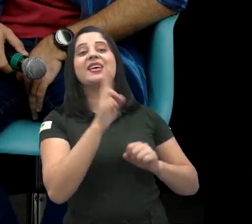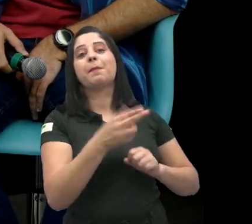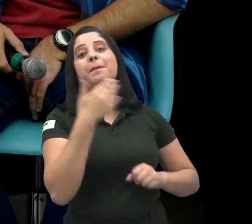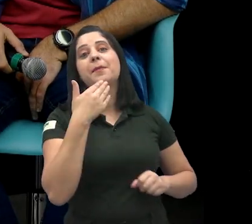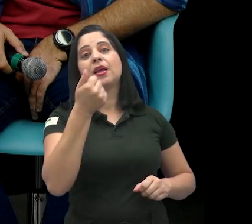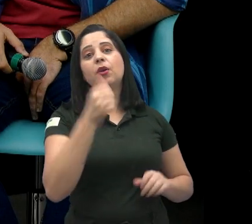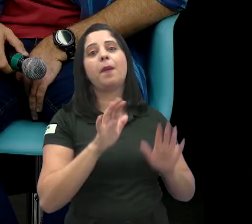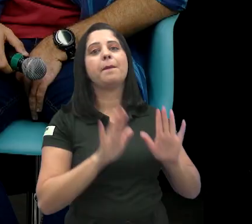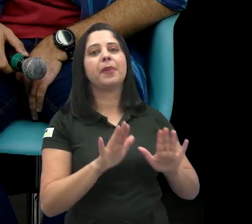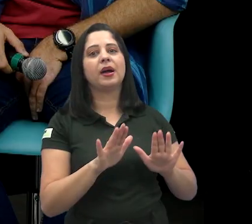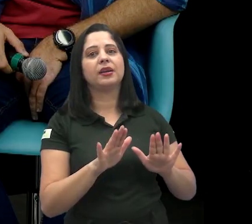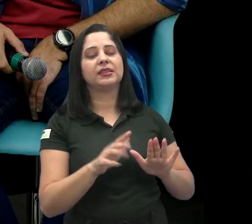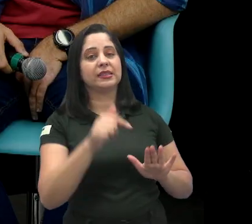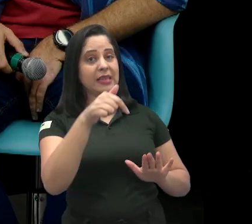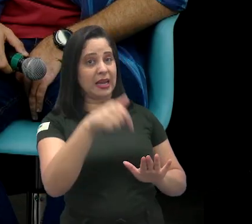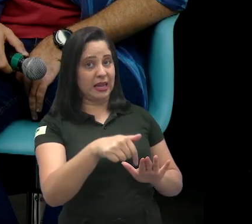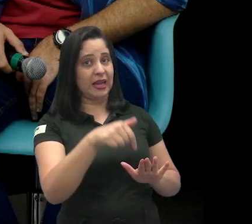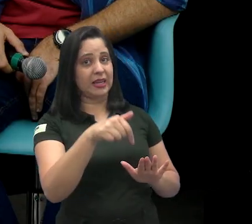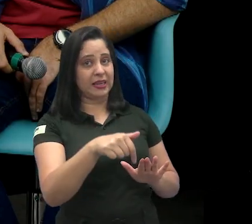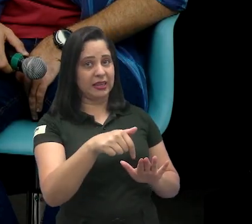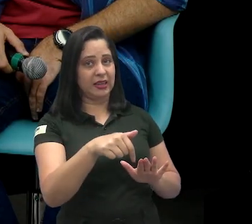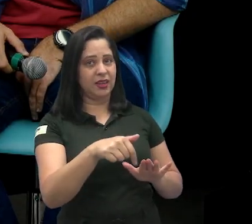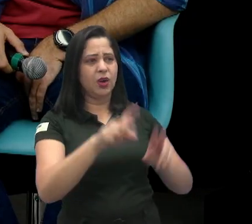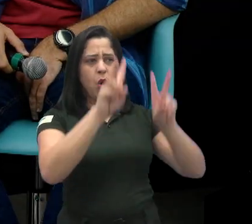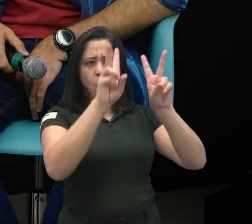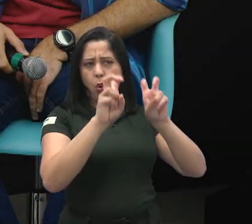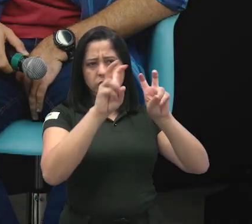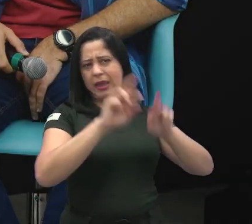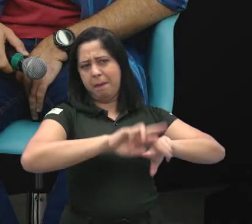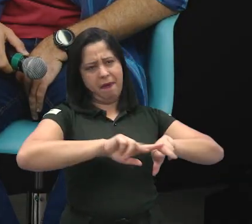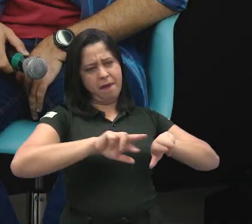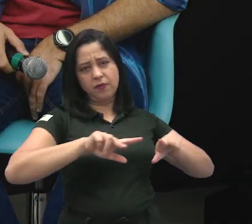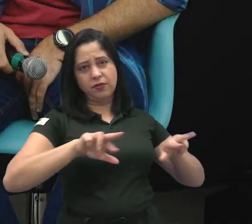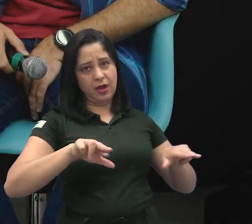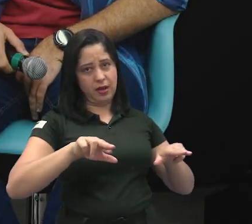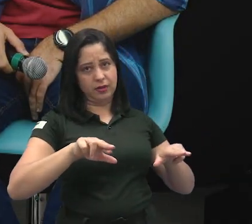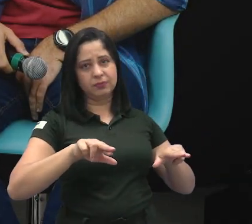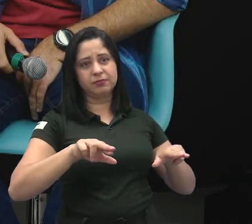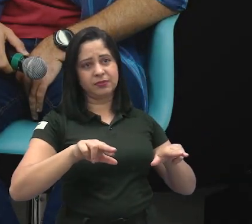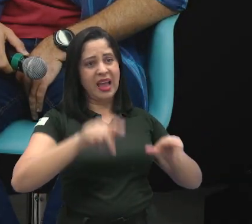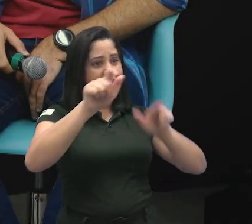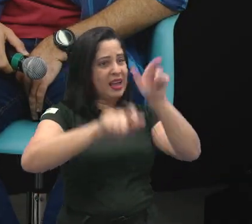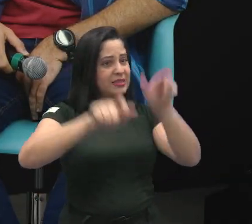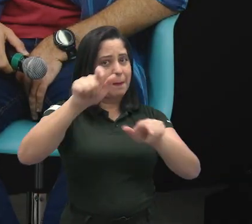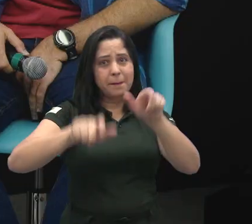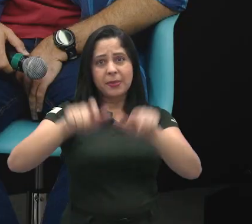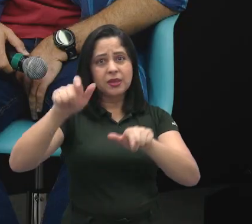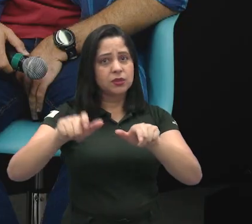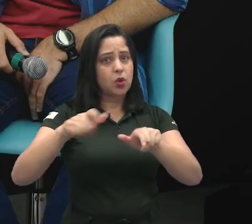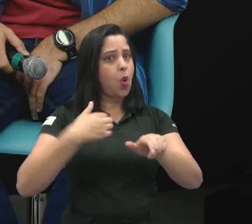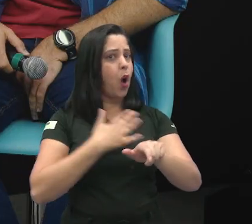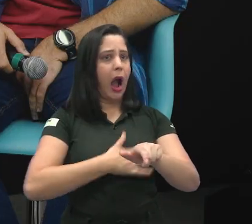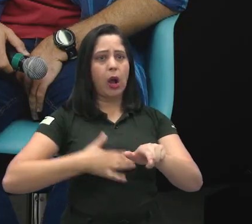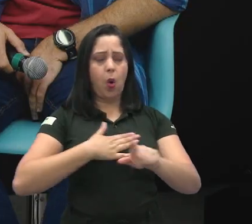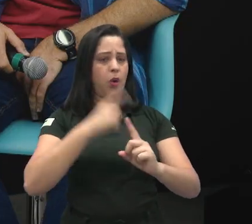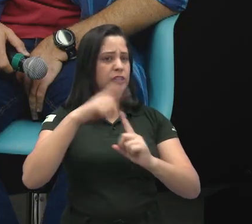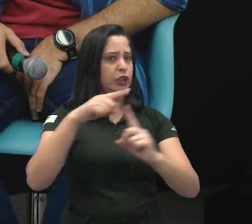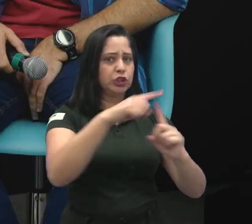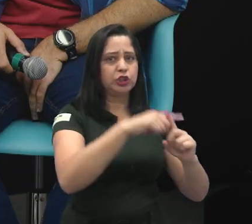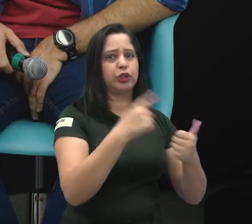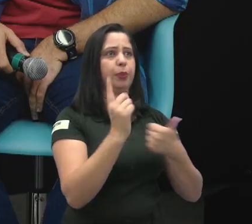no cenário eu acho que é tudo muito diversificado. Assim como a programação da TV Câmara, tem muito público para todos os tipos,